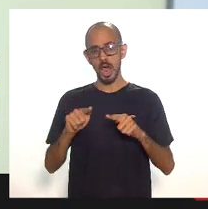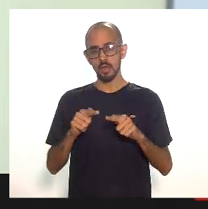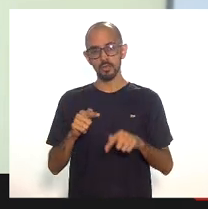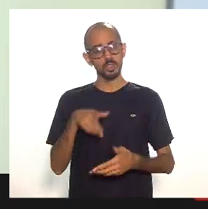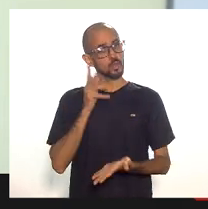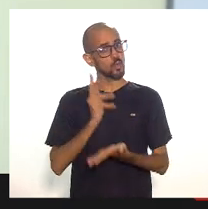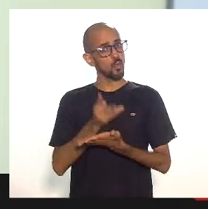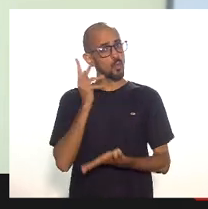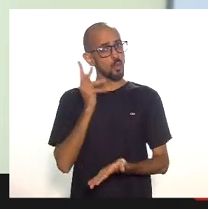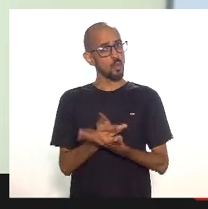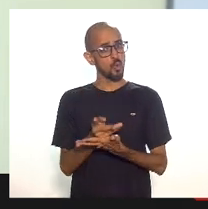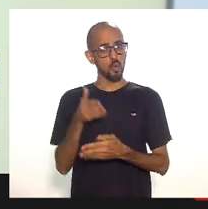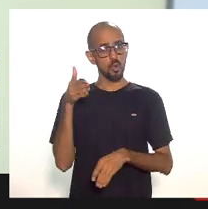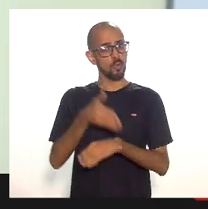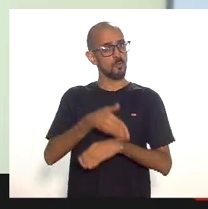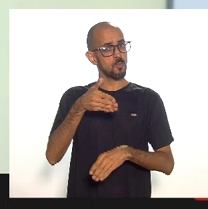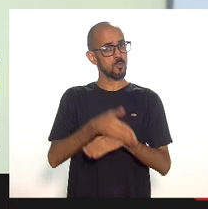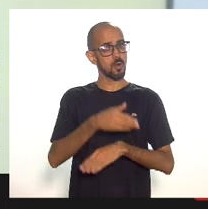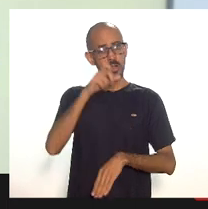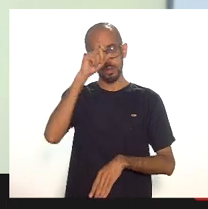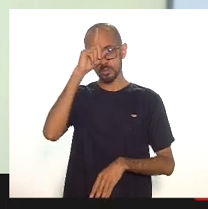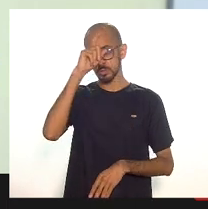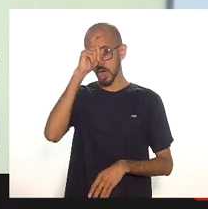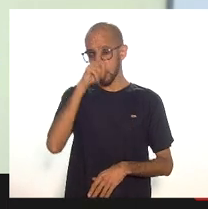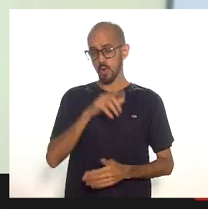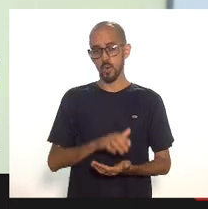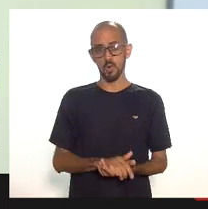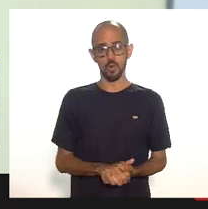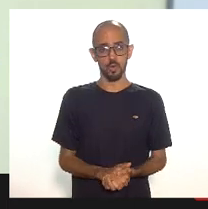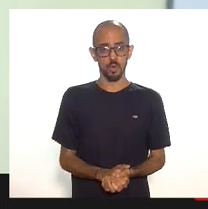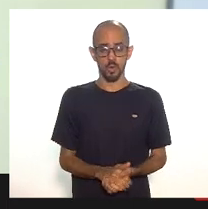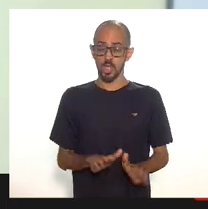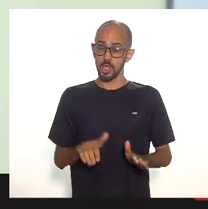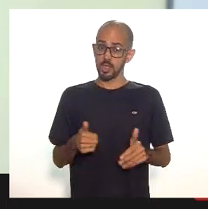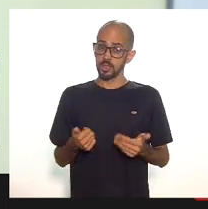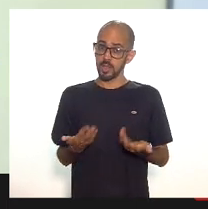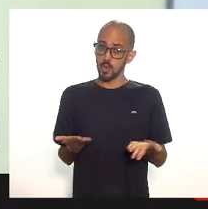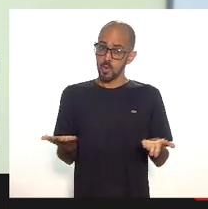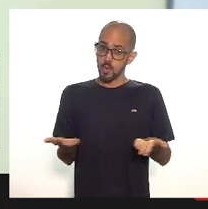eles continuam chegando no hospital. Então, hoje, precisamente, nós temos